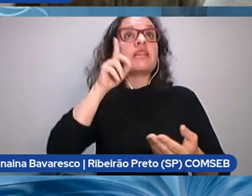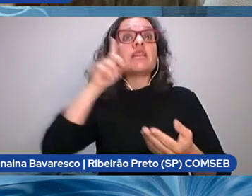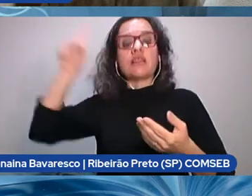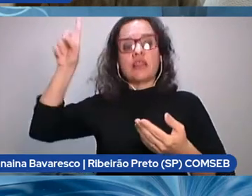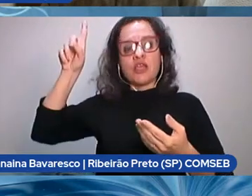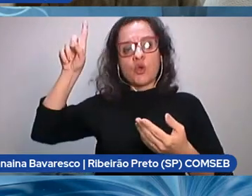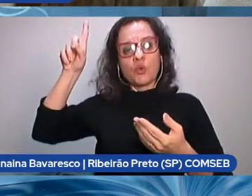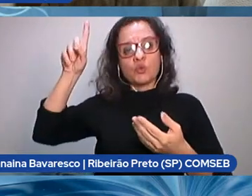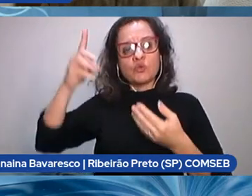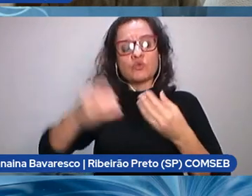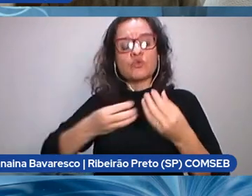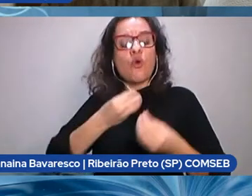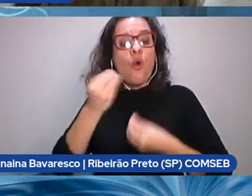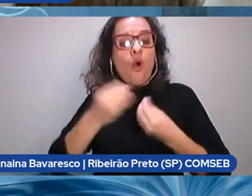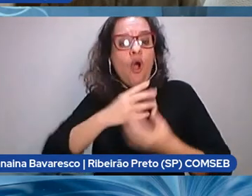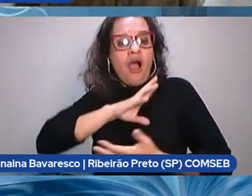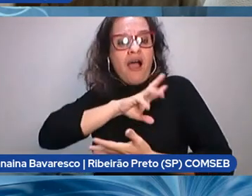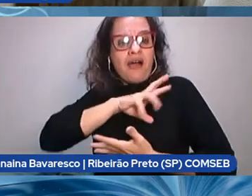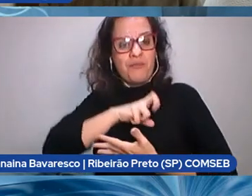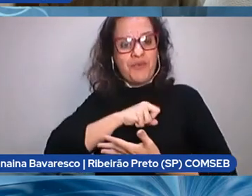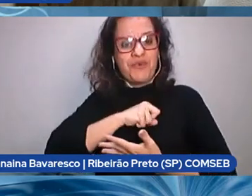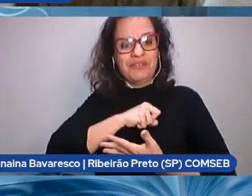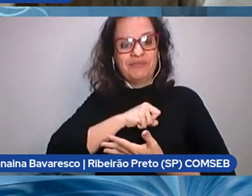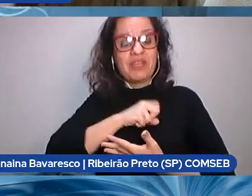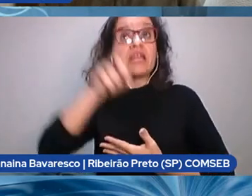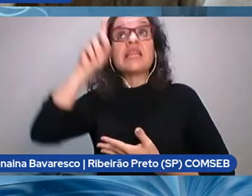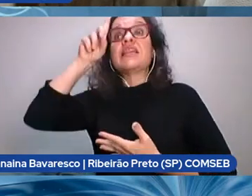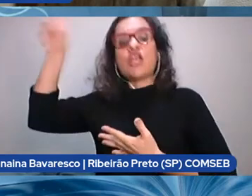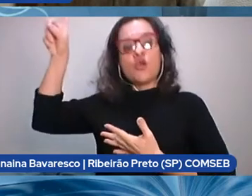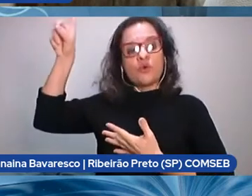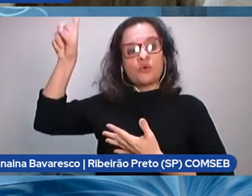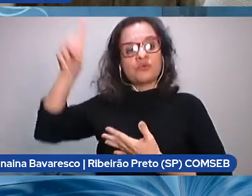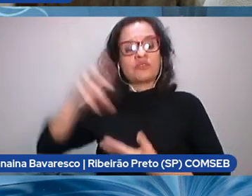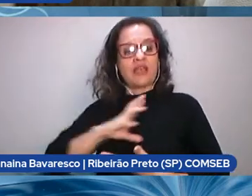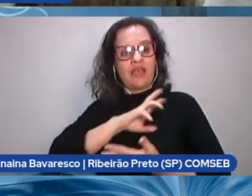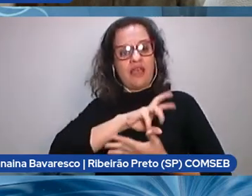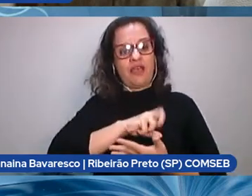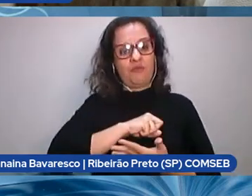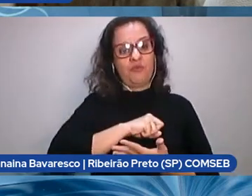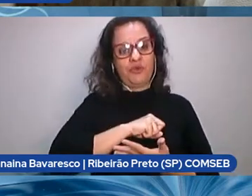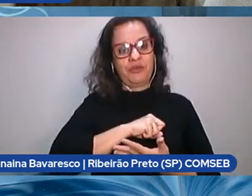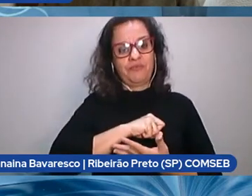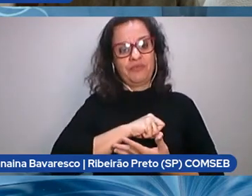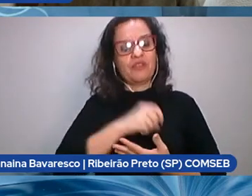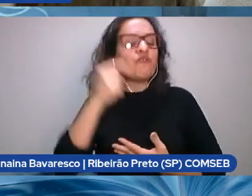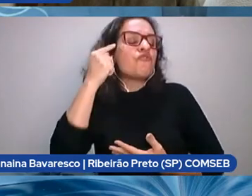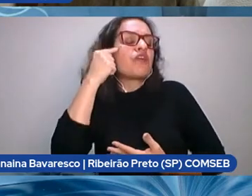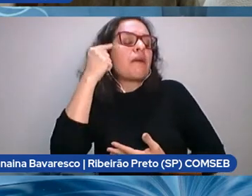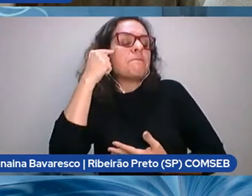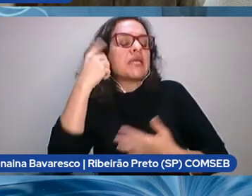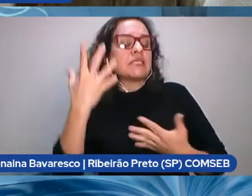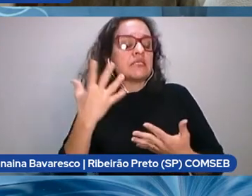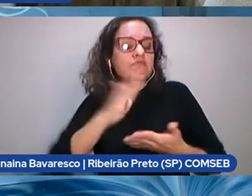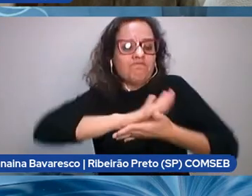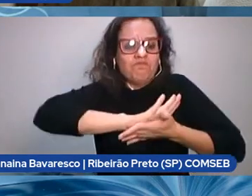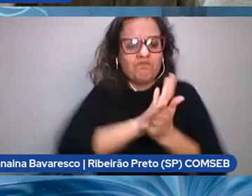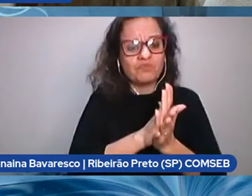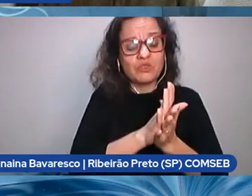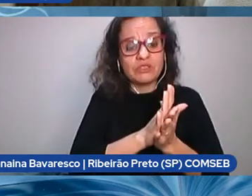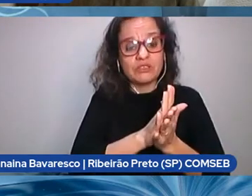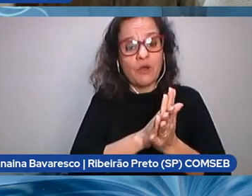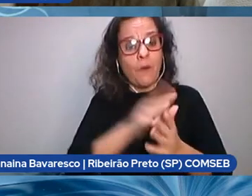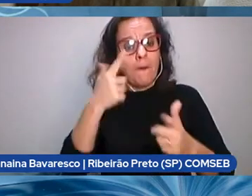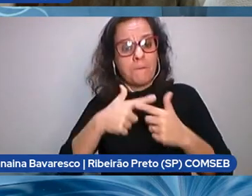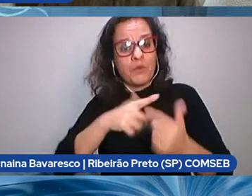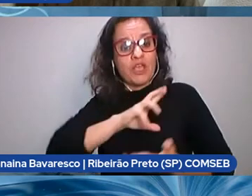que ver Deus como amor, como João disse. Deus é amor. Então, veja bem, não vamos ficar nessa ideia de destruir, porque o amor,